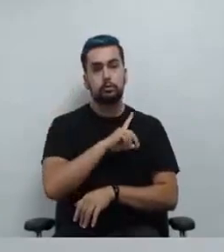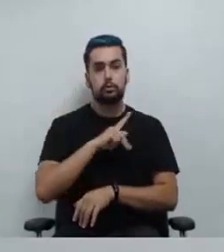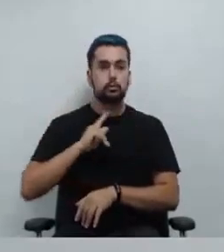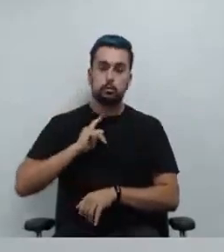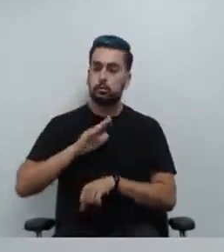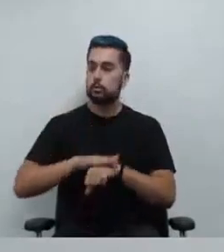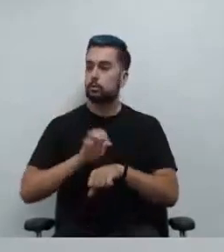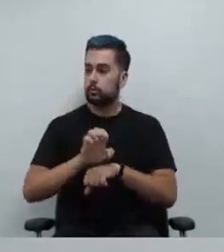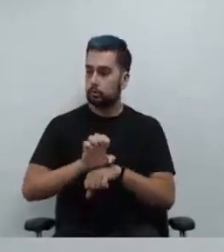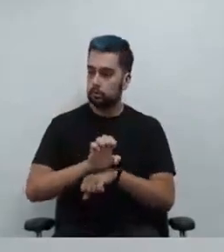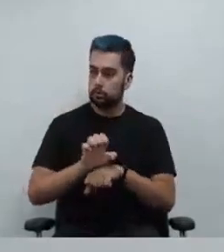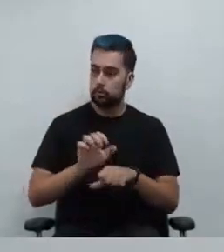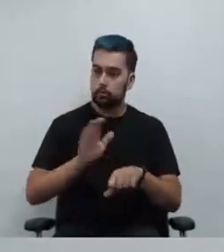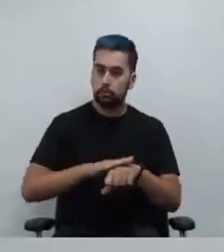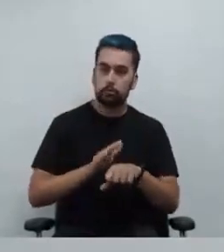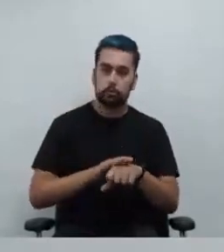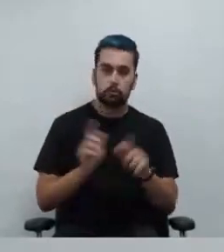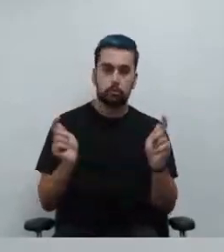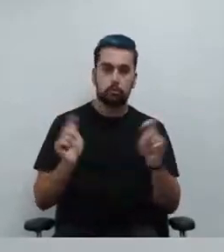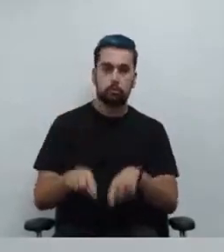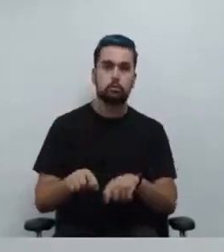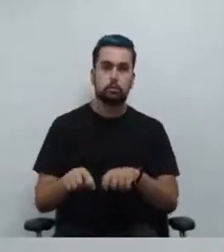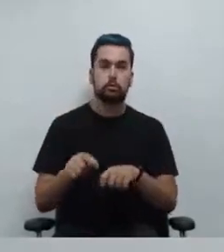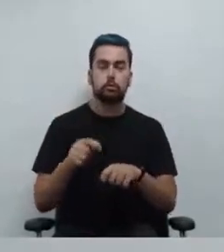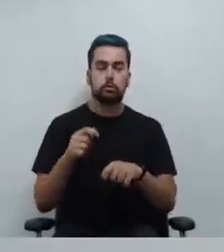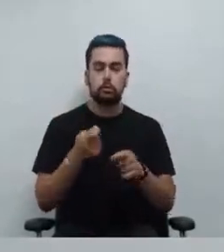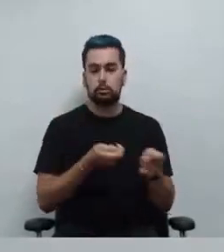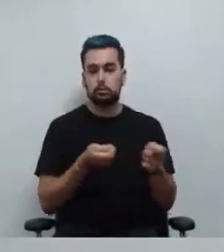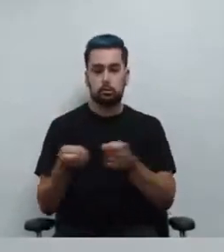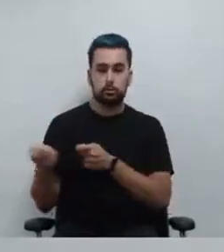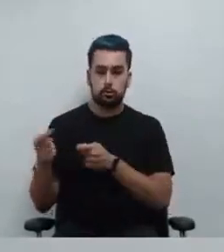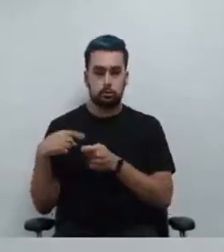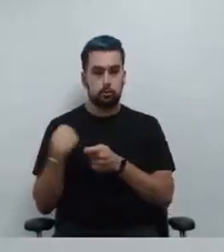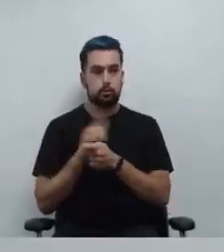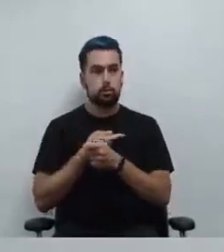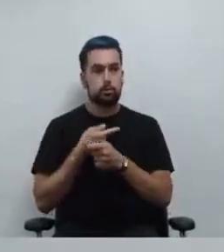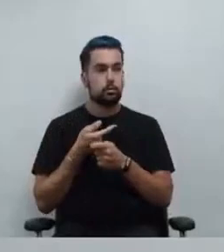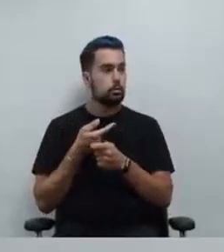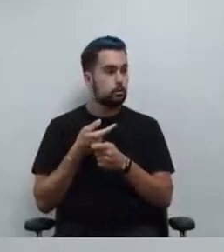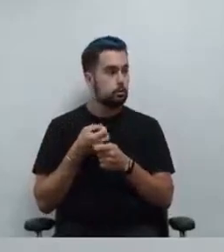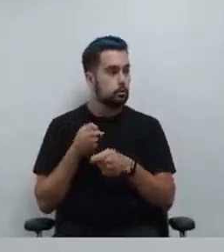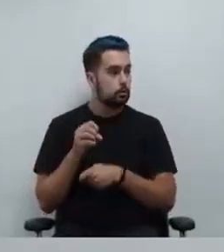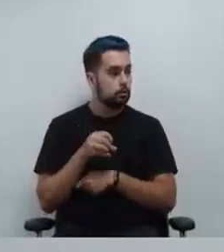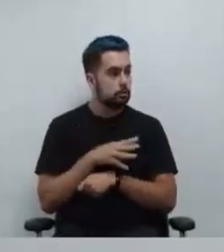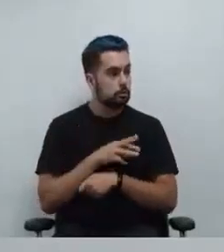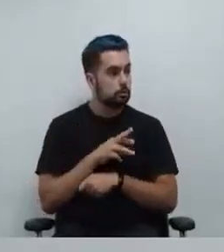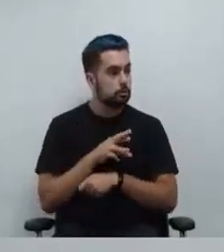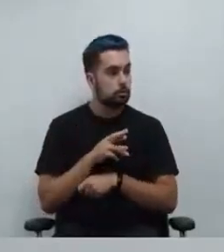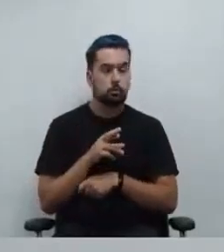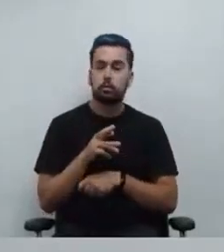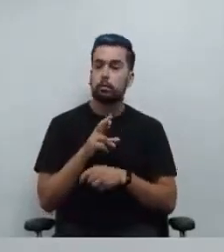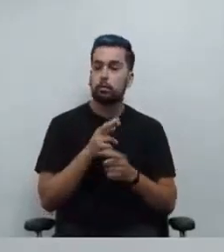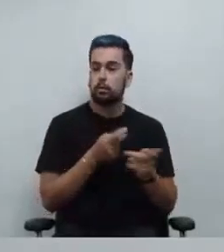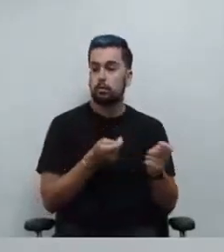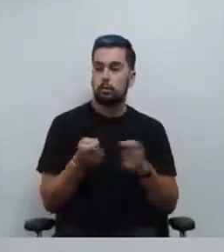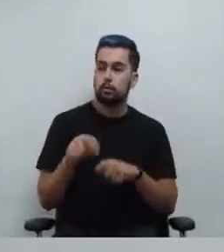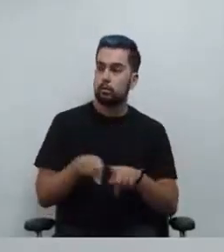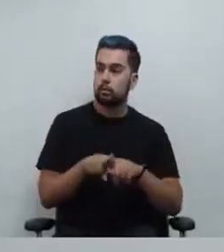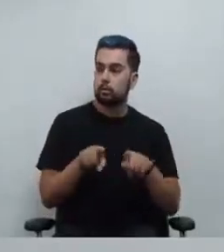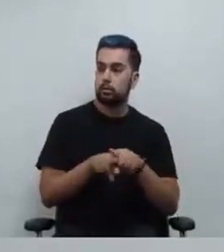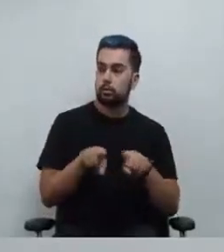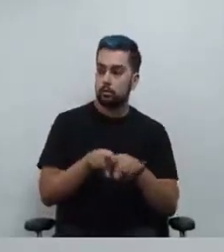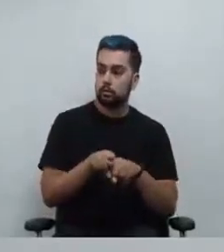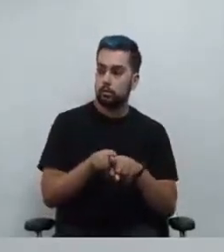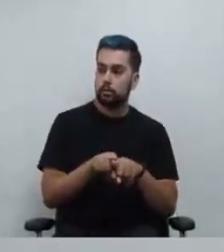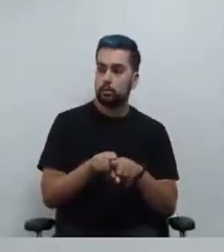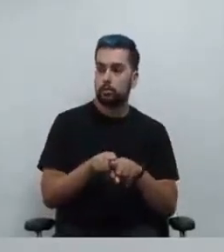fazer ponderações, falar sobre casos, falar sobre rotinas, né? Nós estávamos construindo as próprias rotinas na instituição, seguimos ainda construindo, elas não estão formalizadas, mas elas